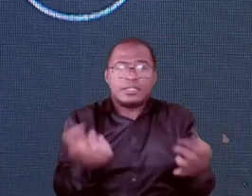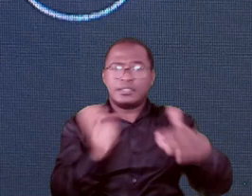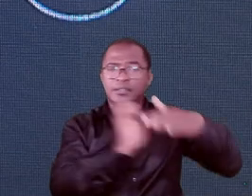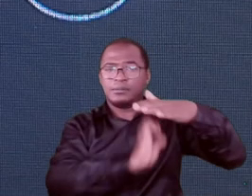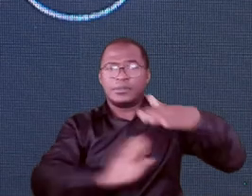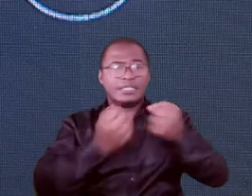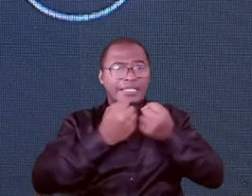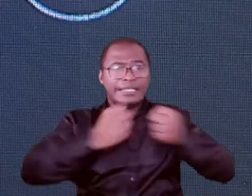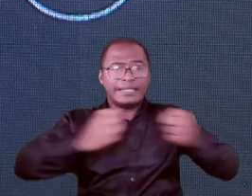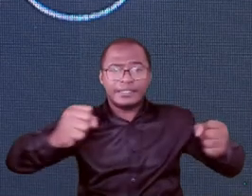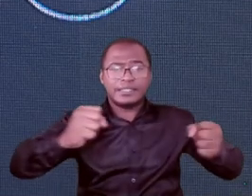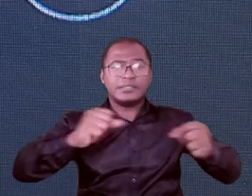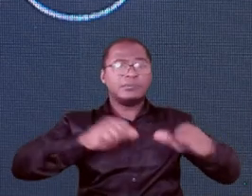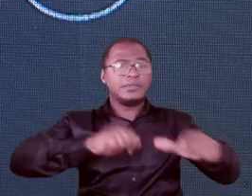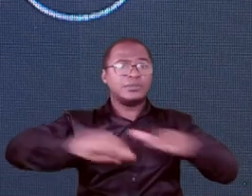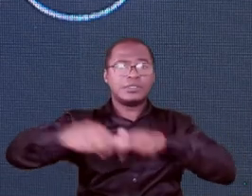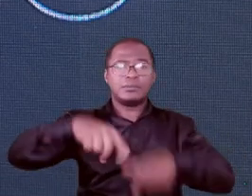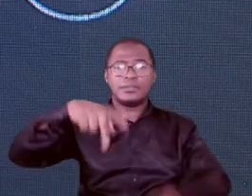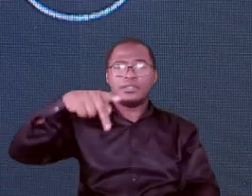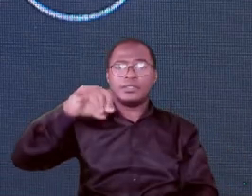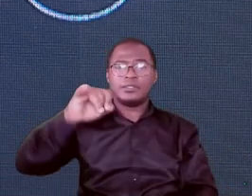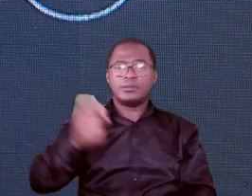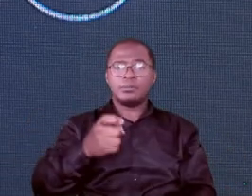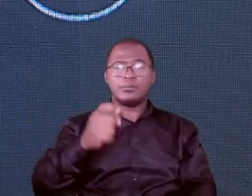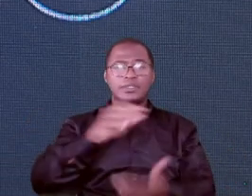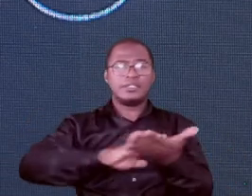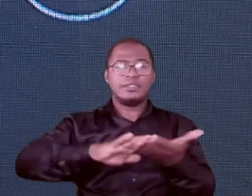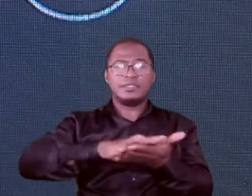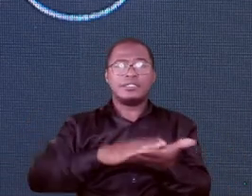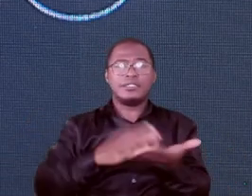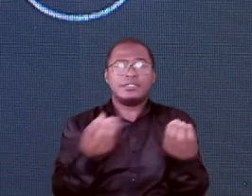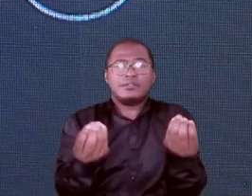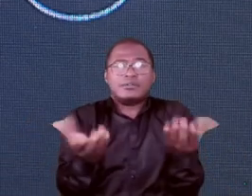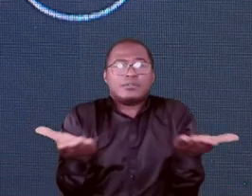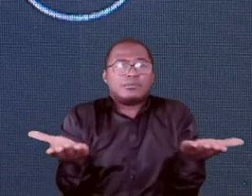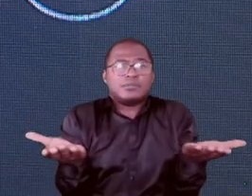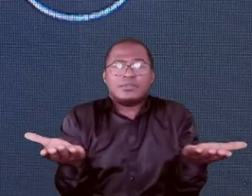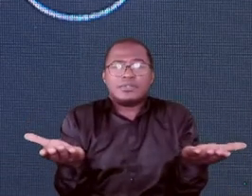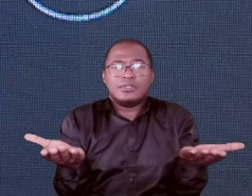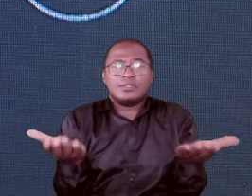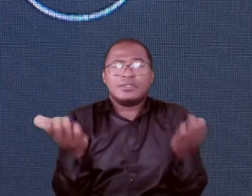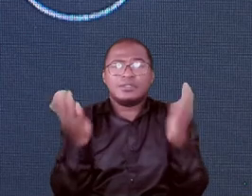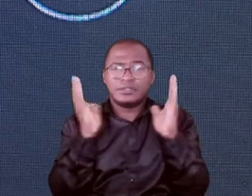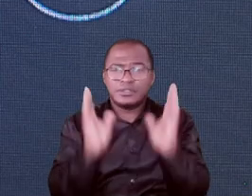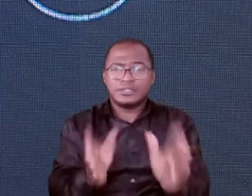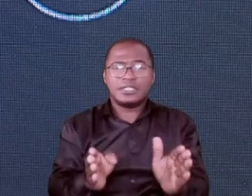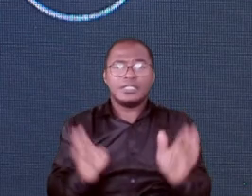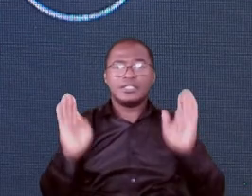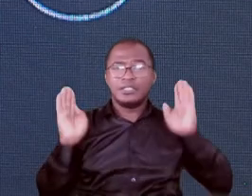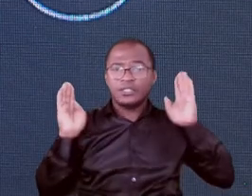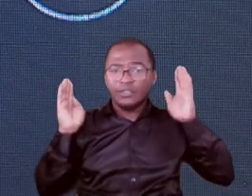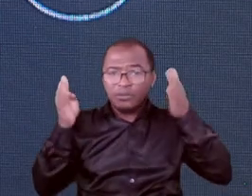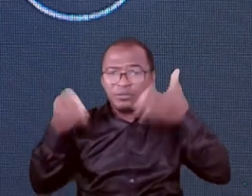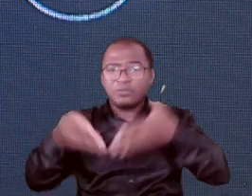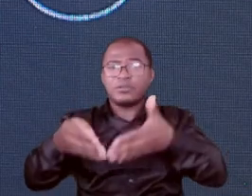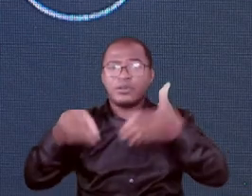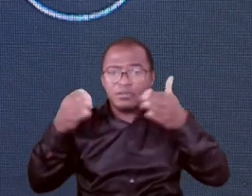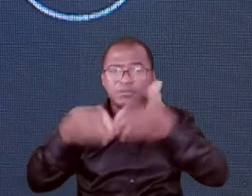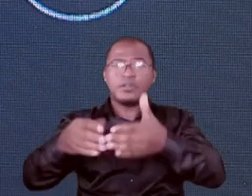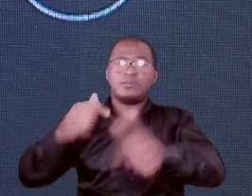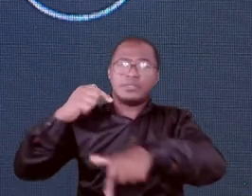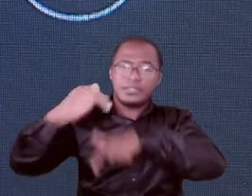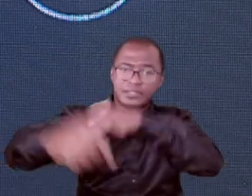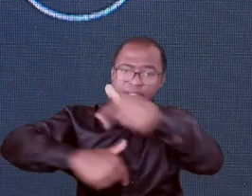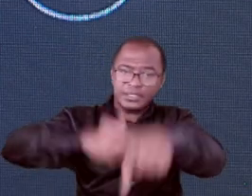não habilitou ainda E se a gente completamente focado nisso aqui né eu vou fazer a gente no dia